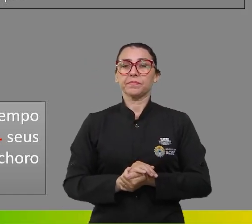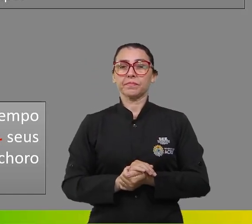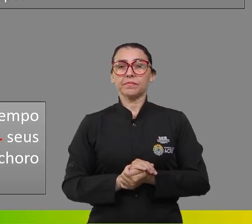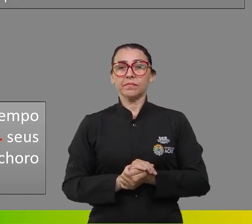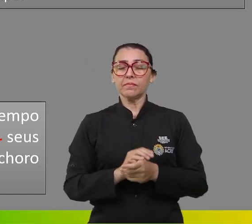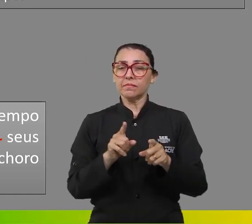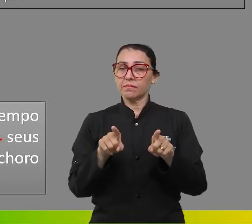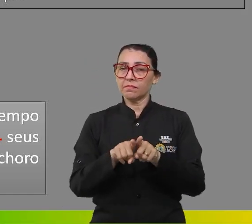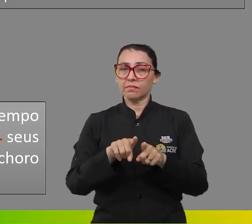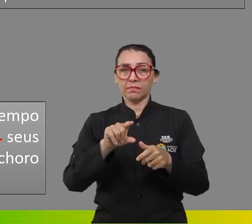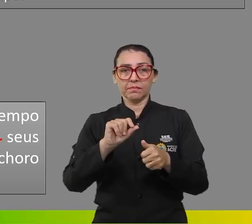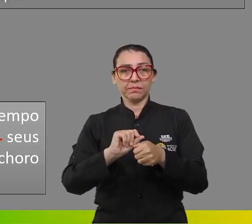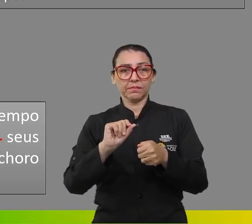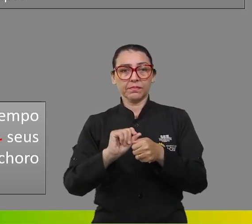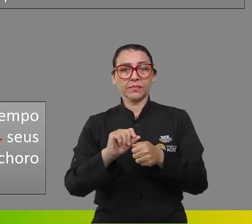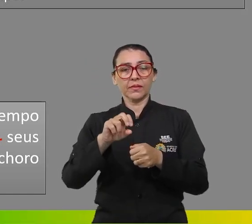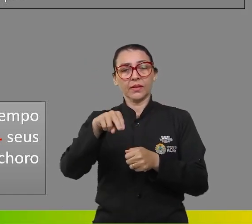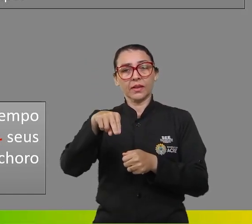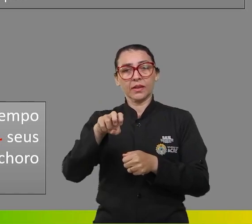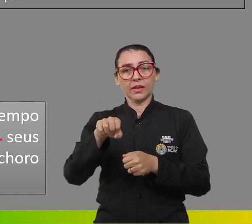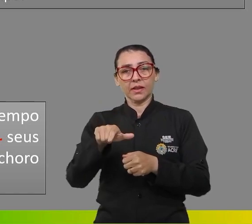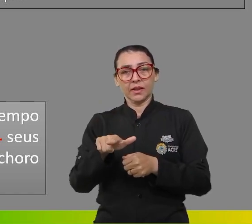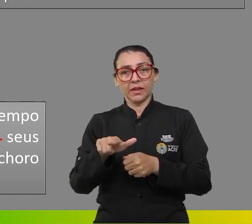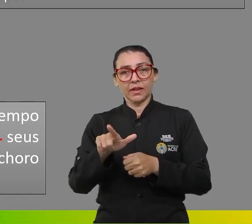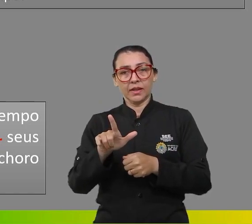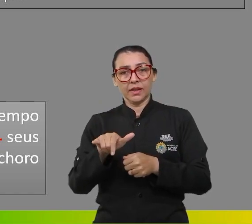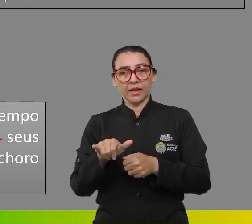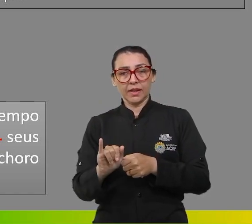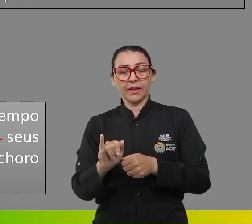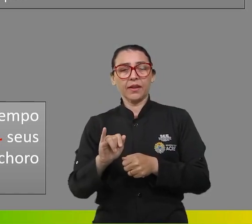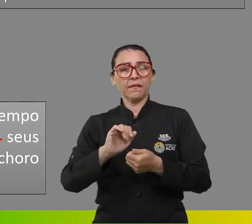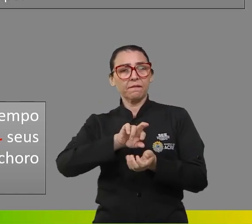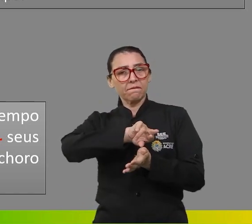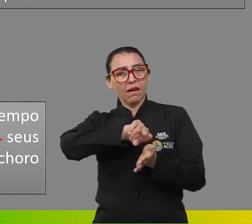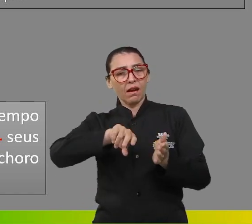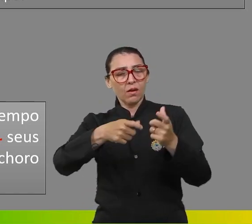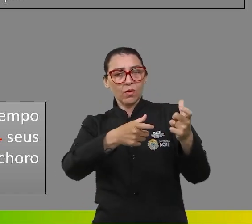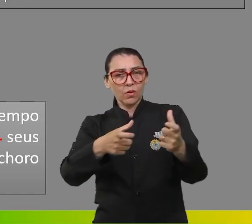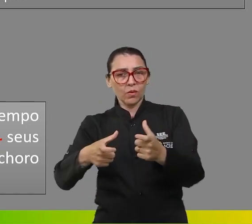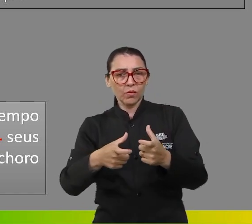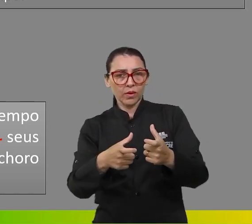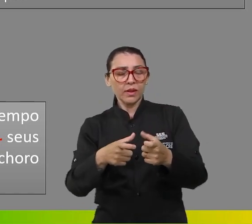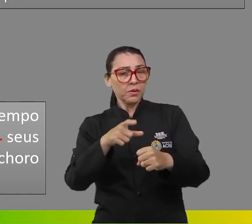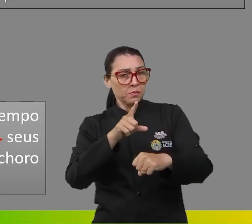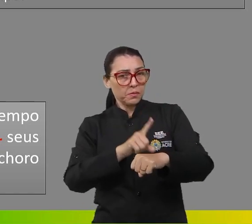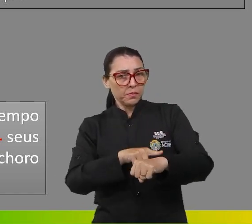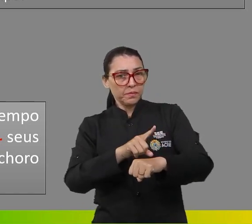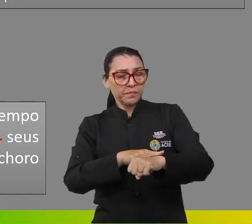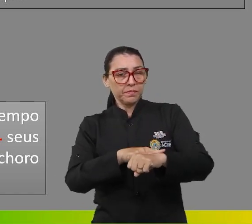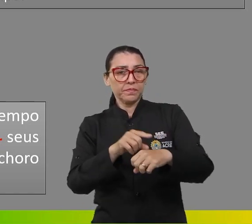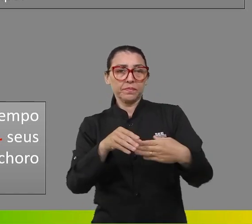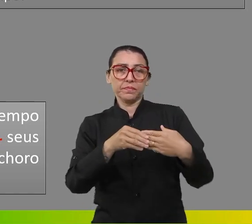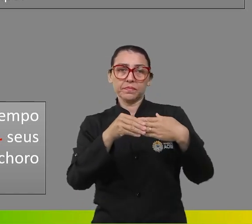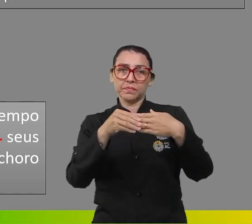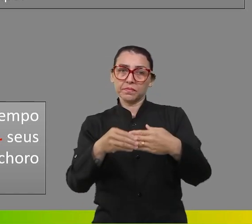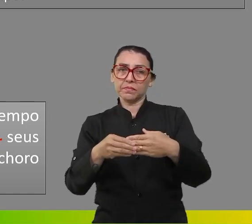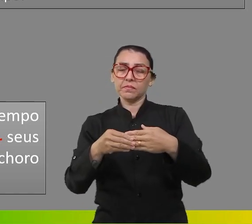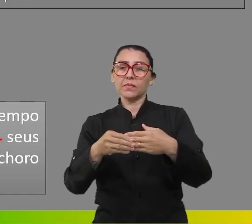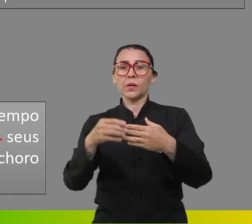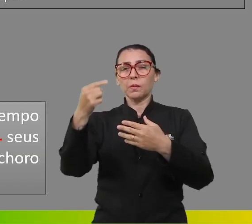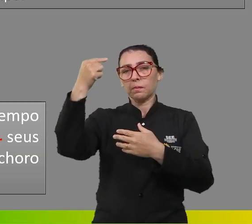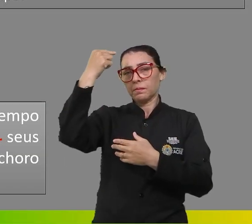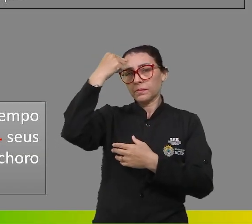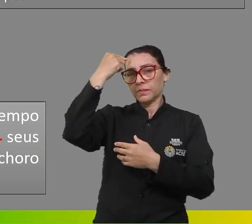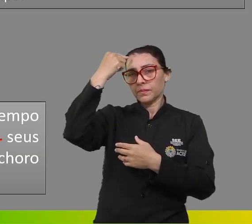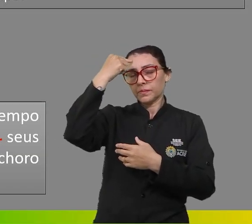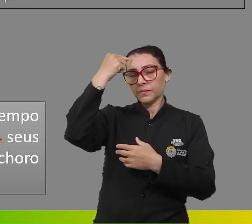aqui foi feita pela Nelly Azevedo em vários lugares. Nesse momento aqui, ela está trazendo uma crítica, uma